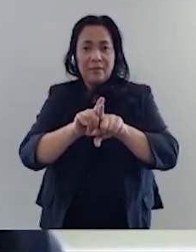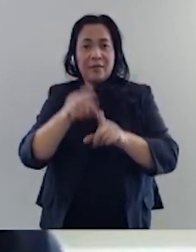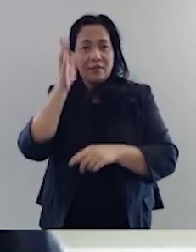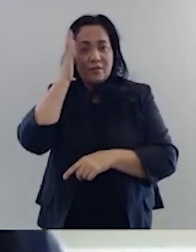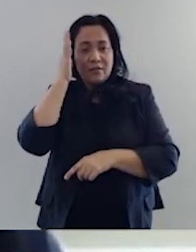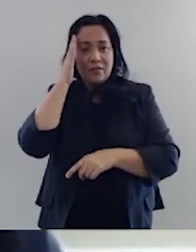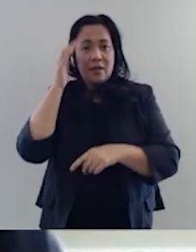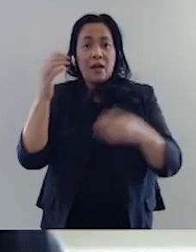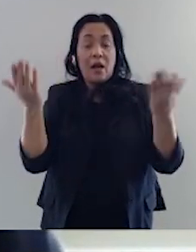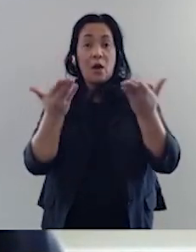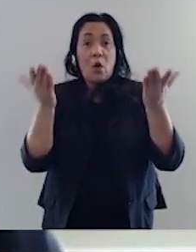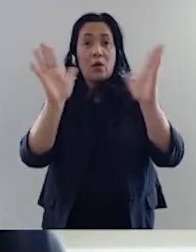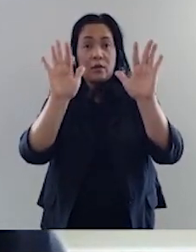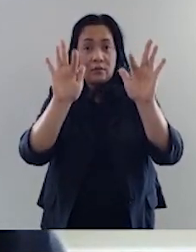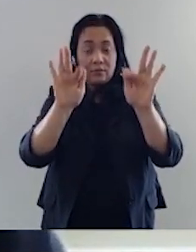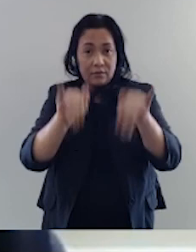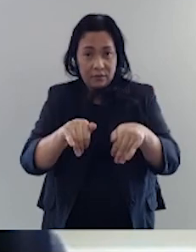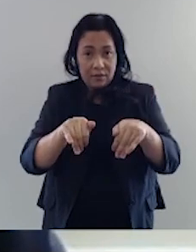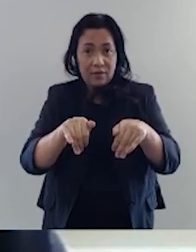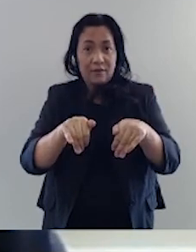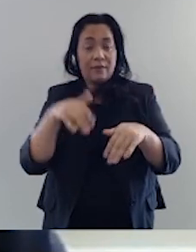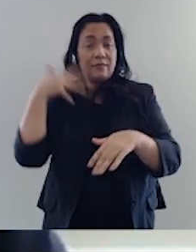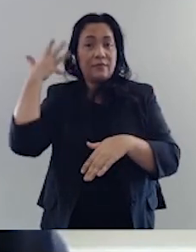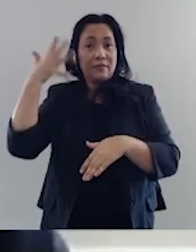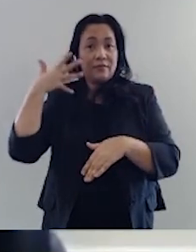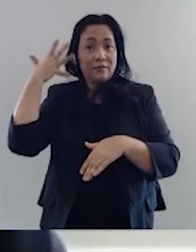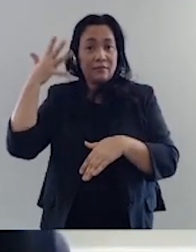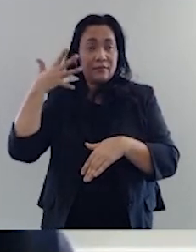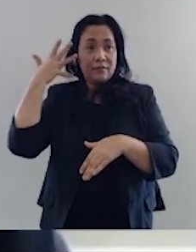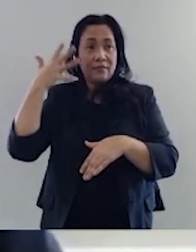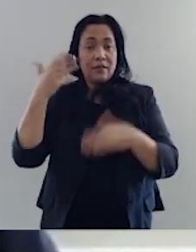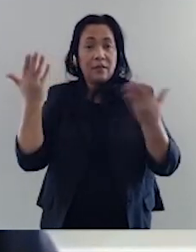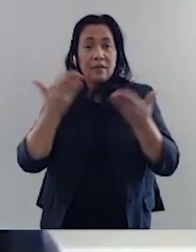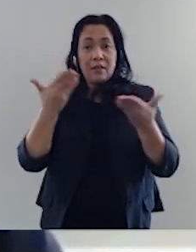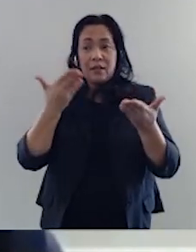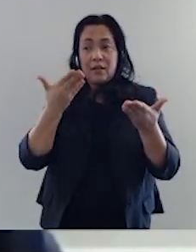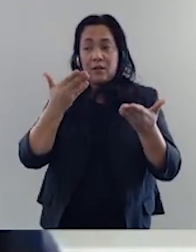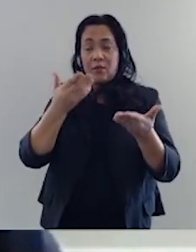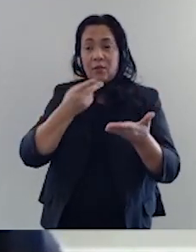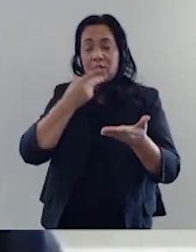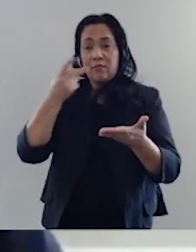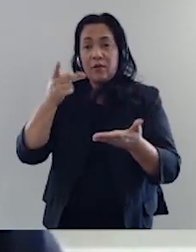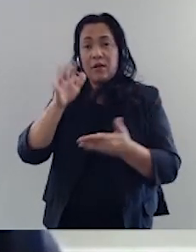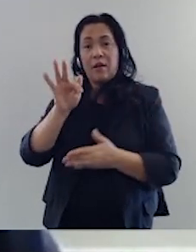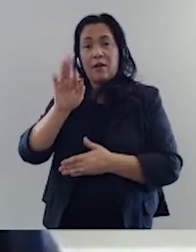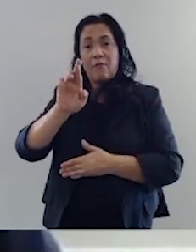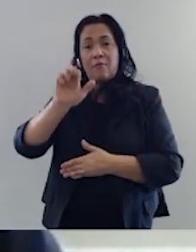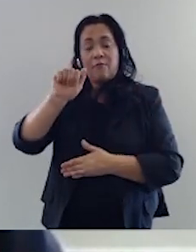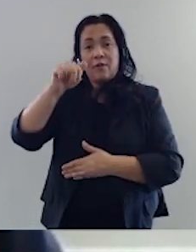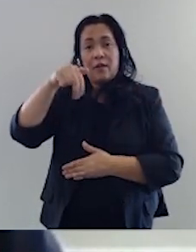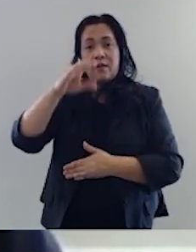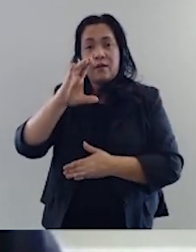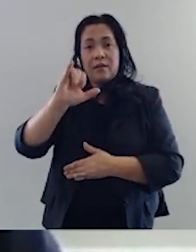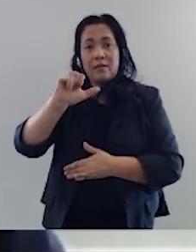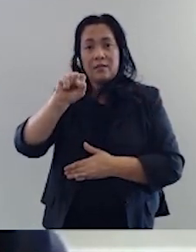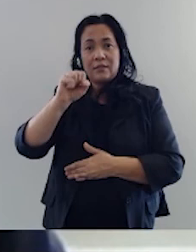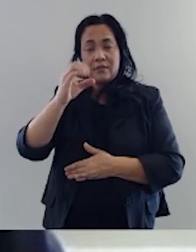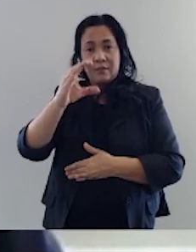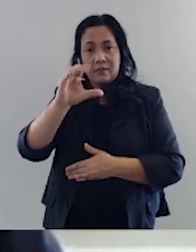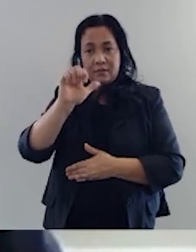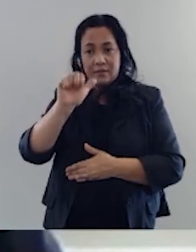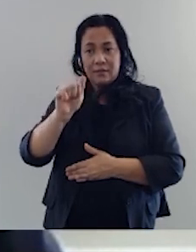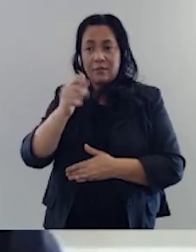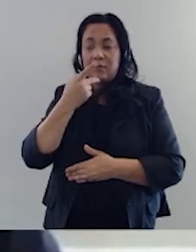Eu declaro, portanto, encerrada esta conferência e devolvo a palavra à Francisca para que faça